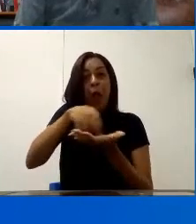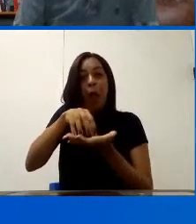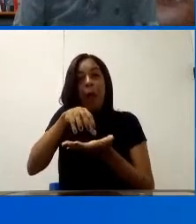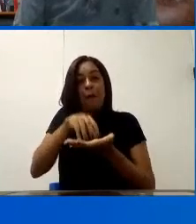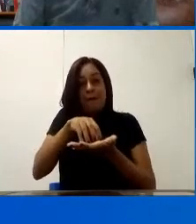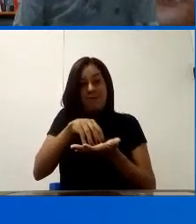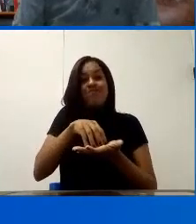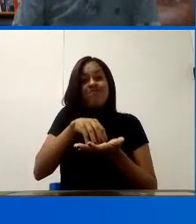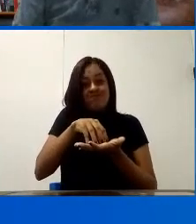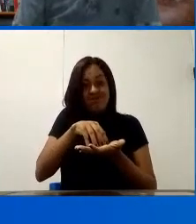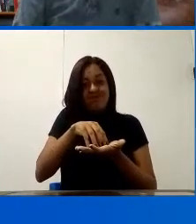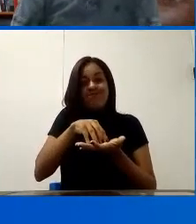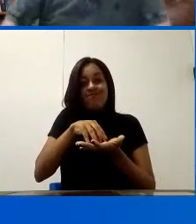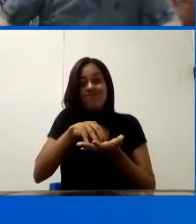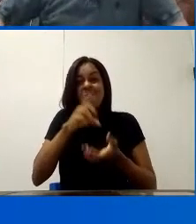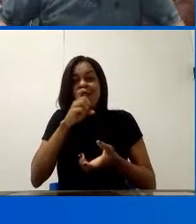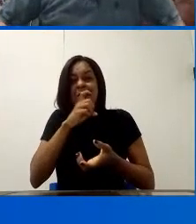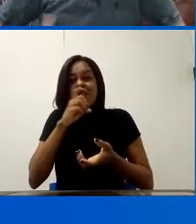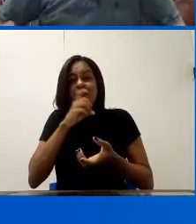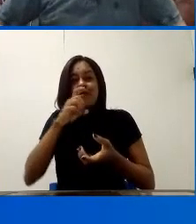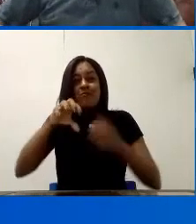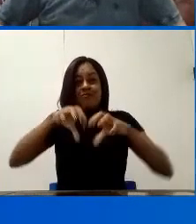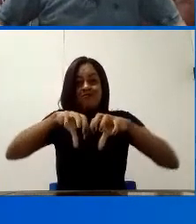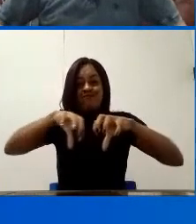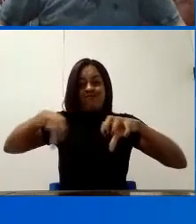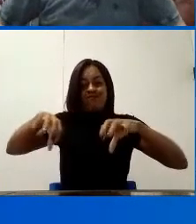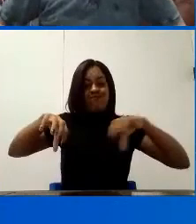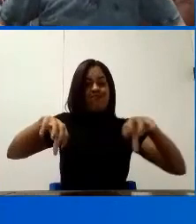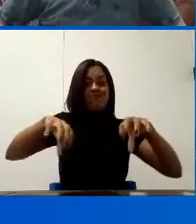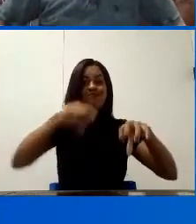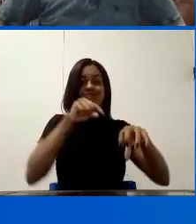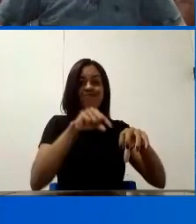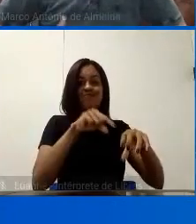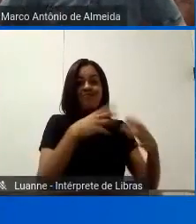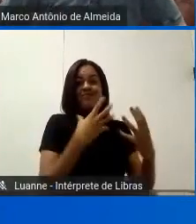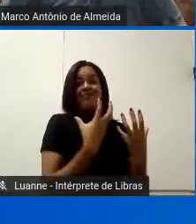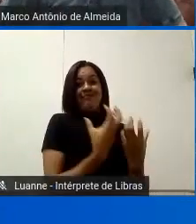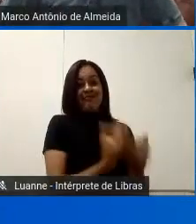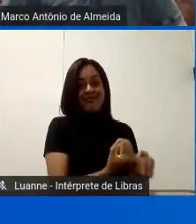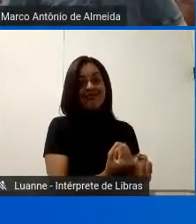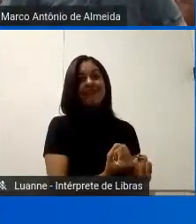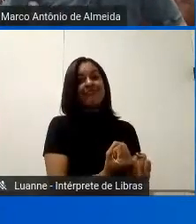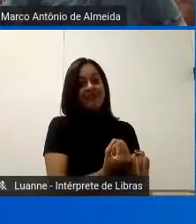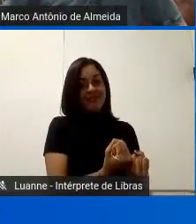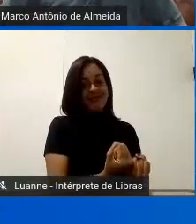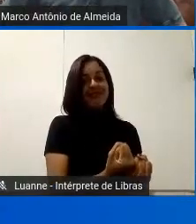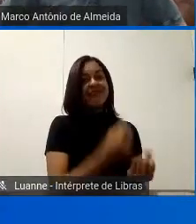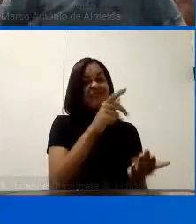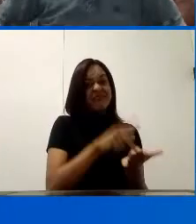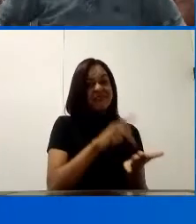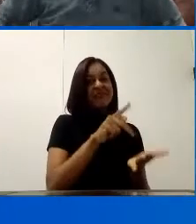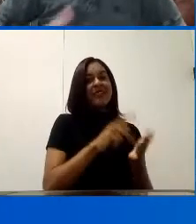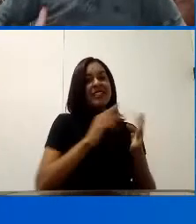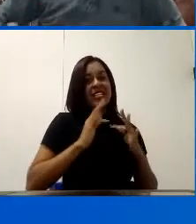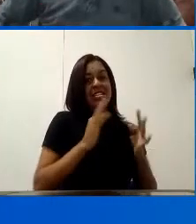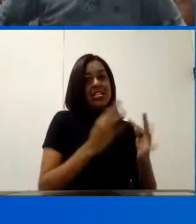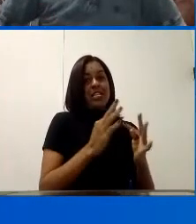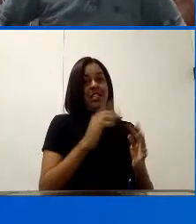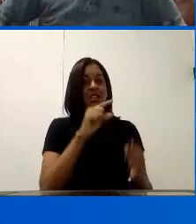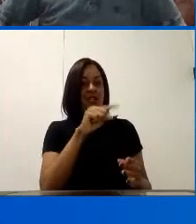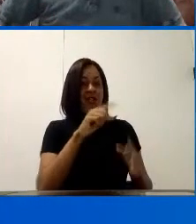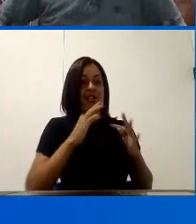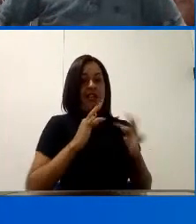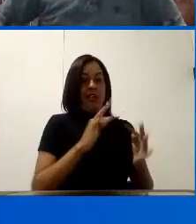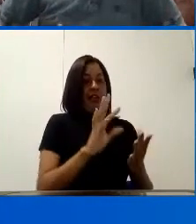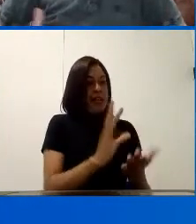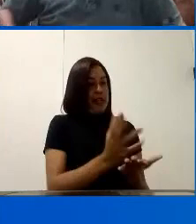dogmáticos de um lado aceitação pura e simples das tecnologias que elas vão ser a salvação da lavoura solução